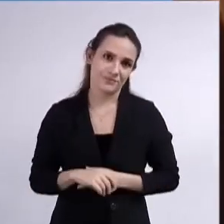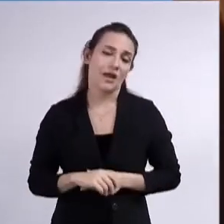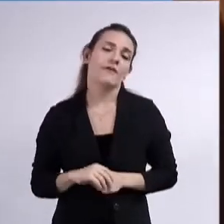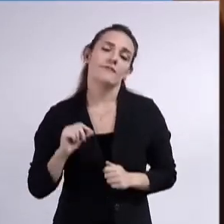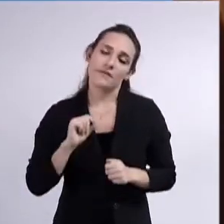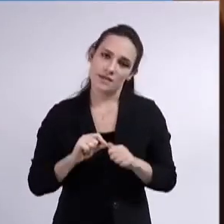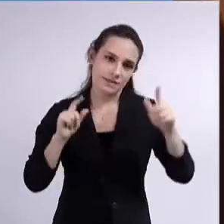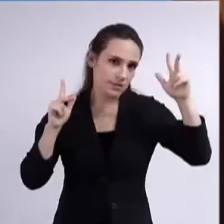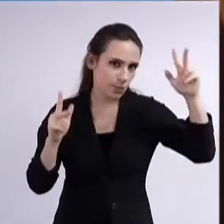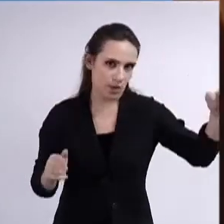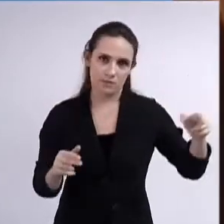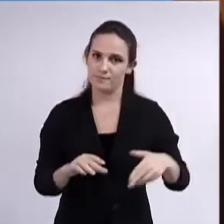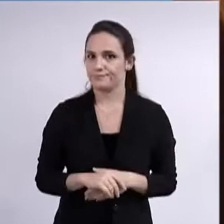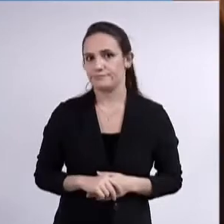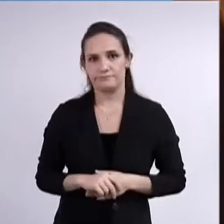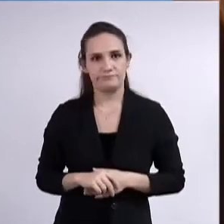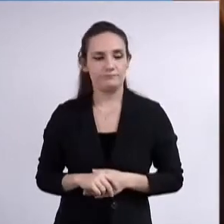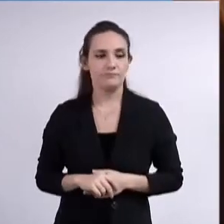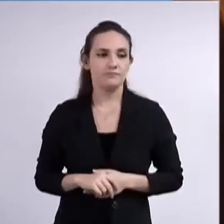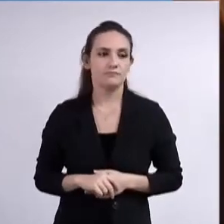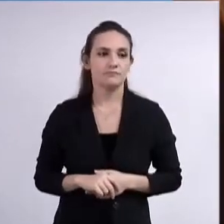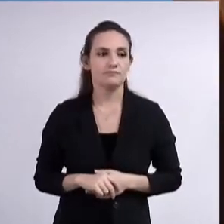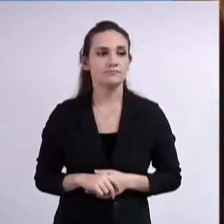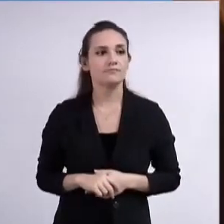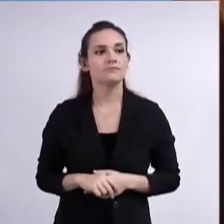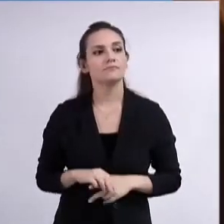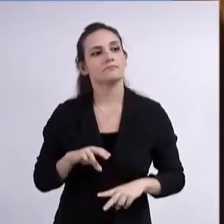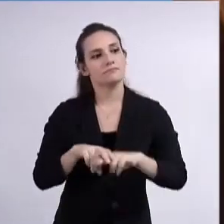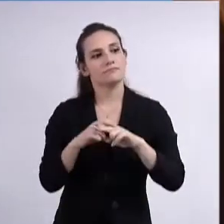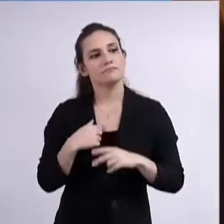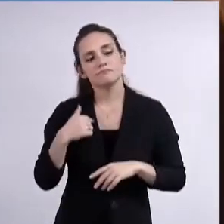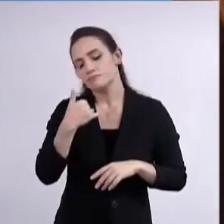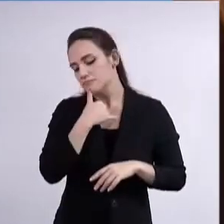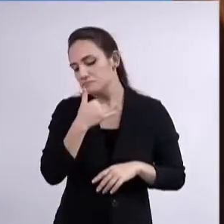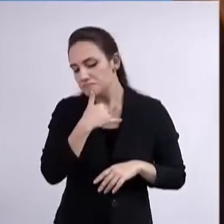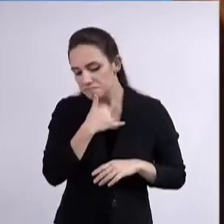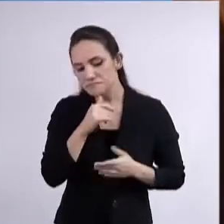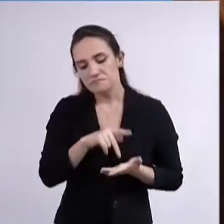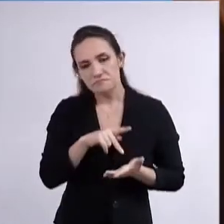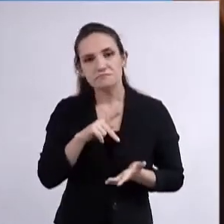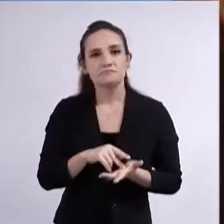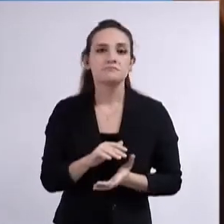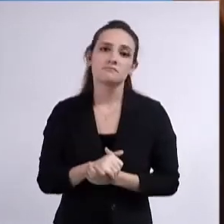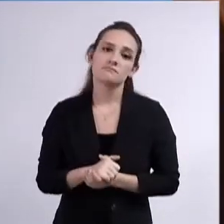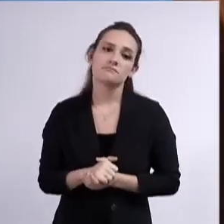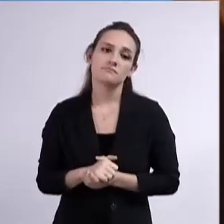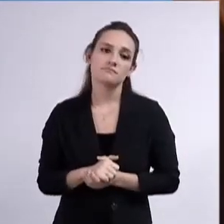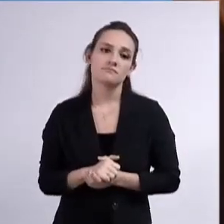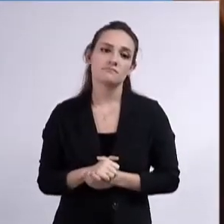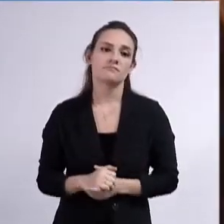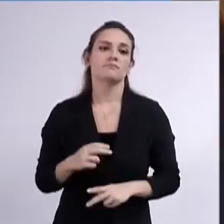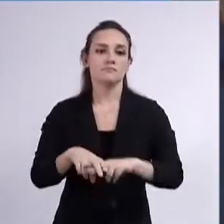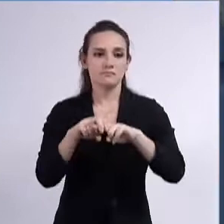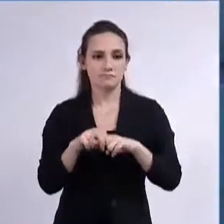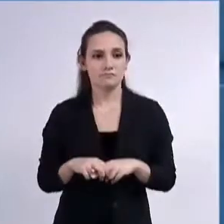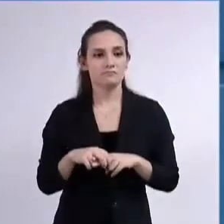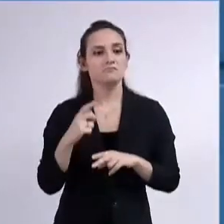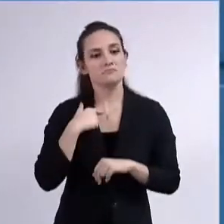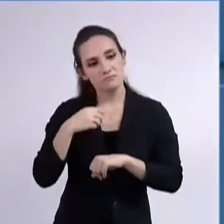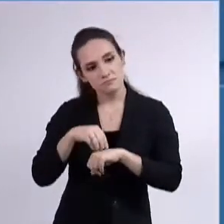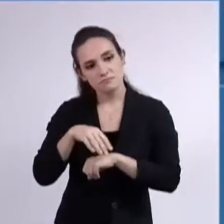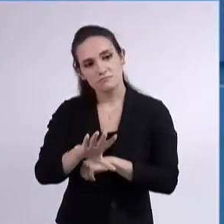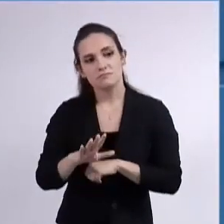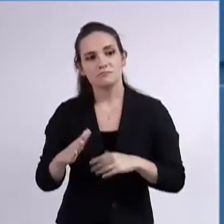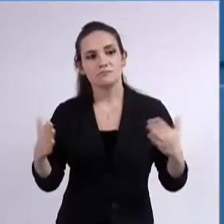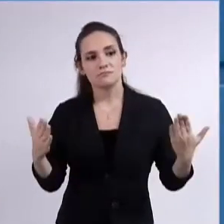lamentavelmente, cometendo essas atrocidades. Então, é com muita tristeza, deputado Gerson, que eu repercuto